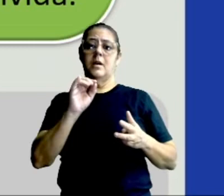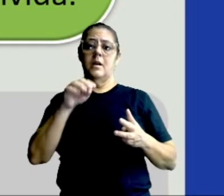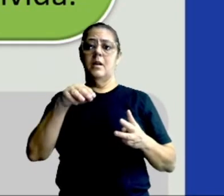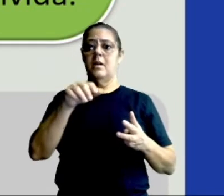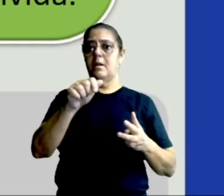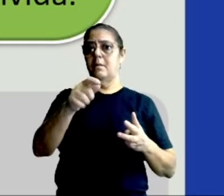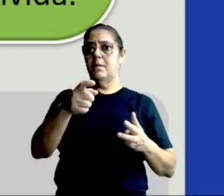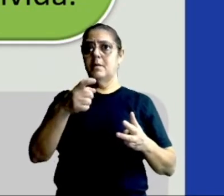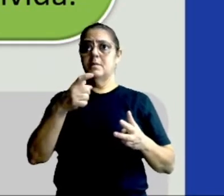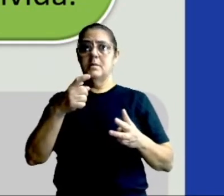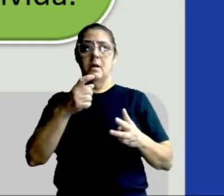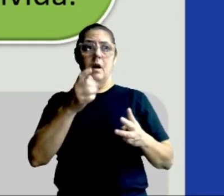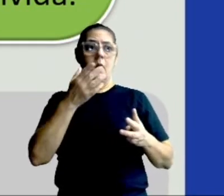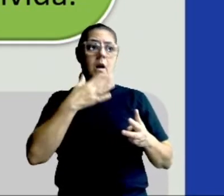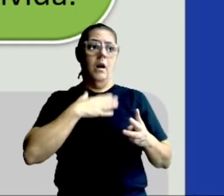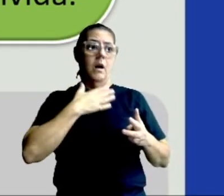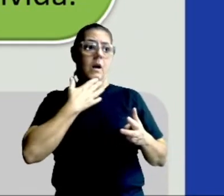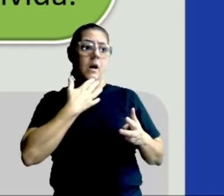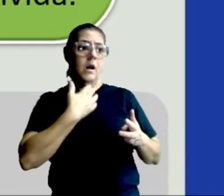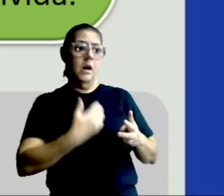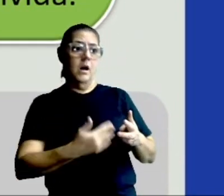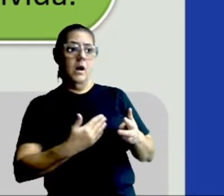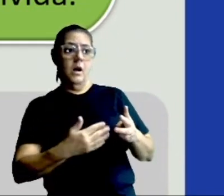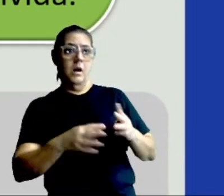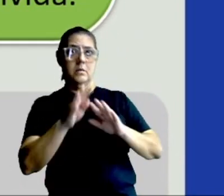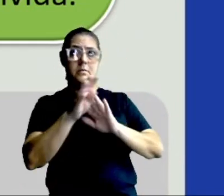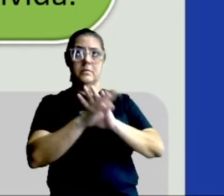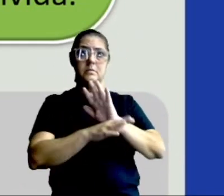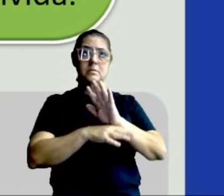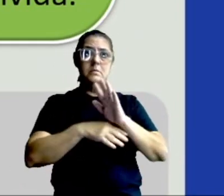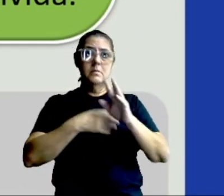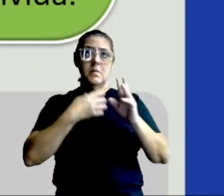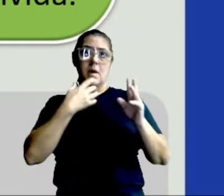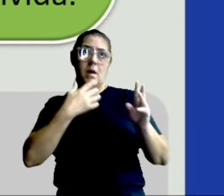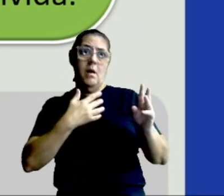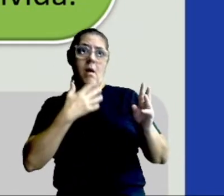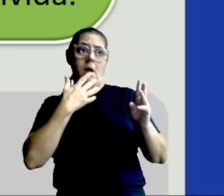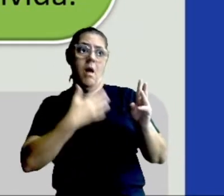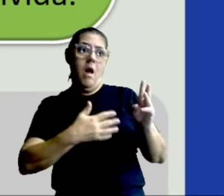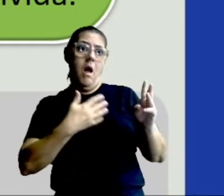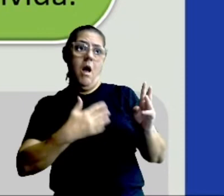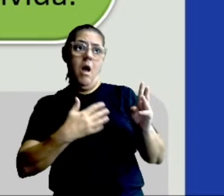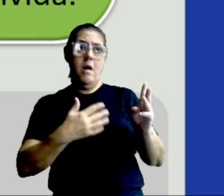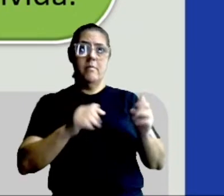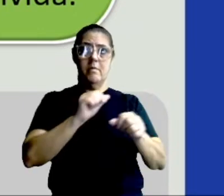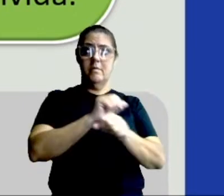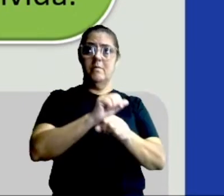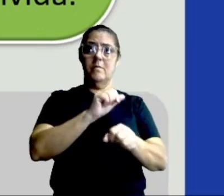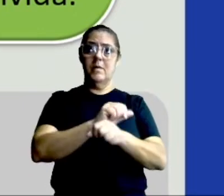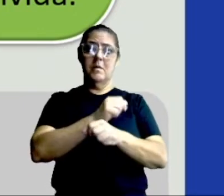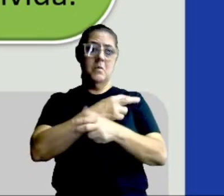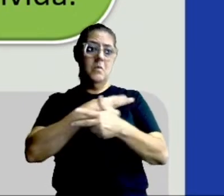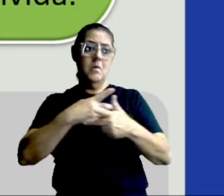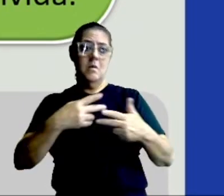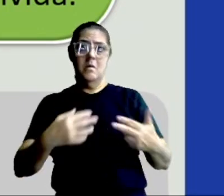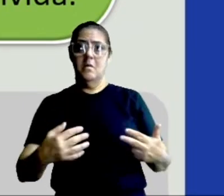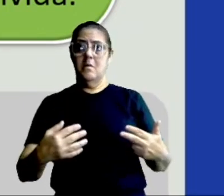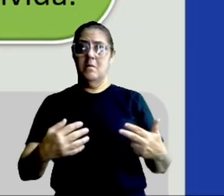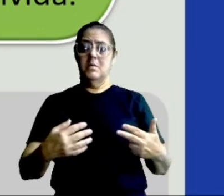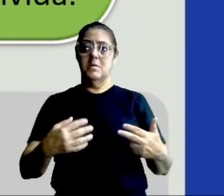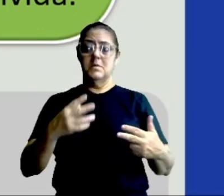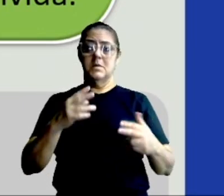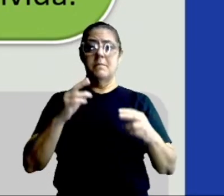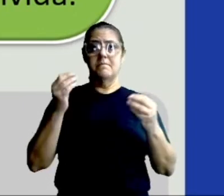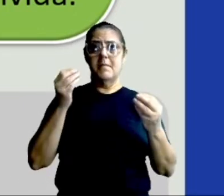parte de pensão é o pegar fogo mesmo da história quando todo mundo está aguardando algo legal você tiver isso